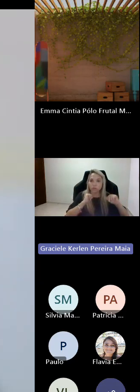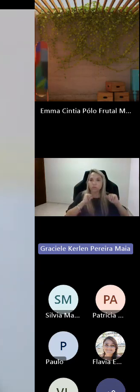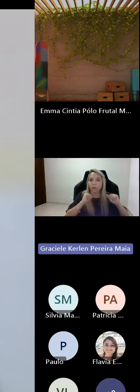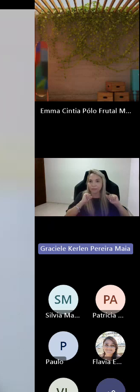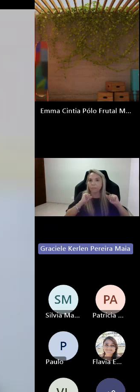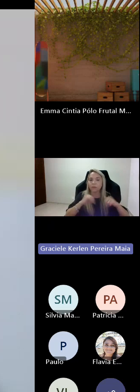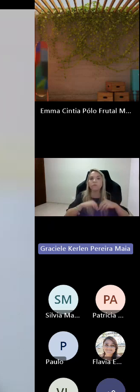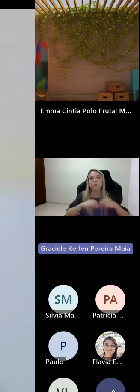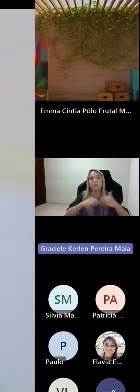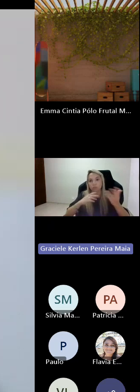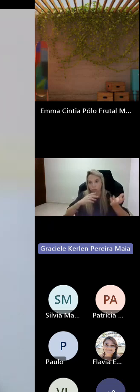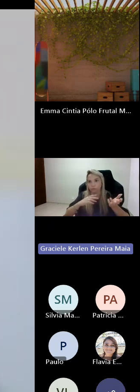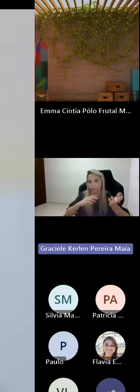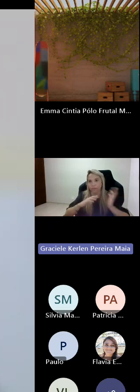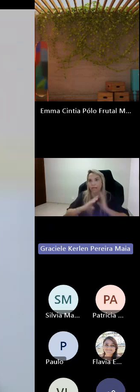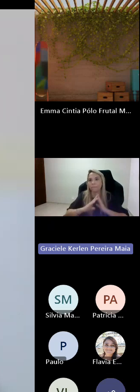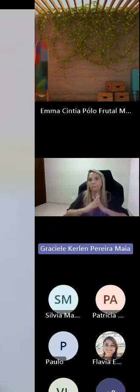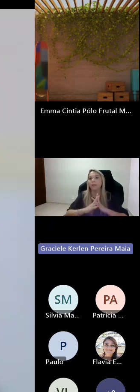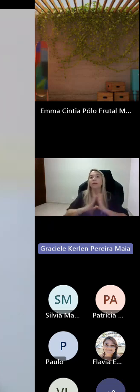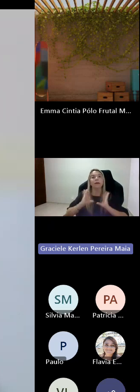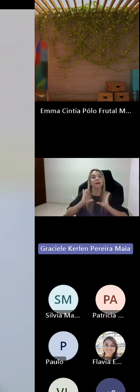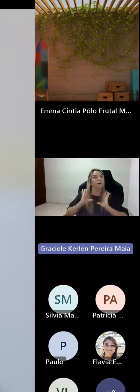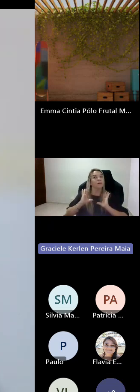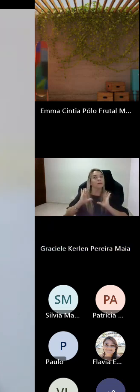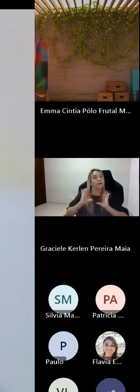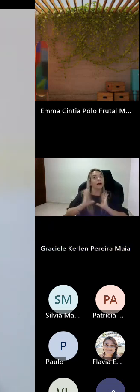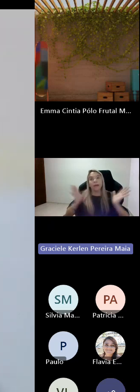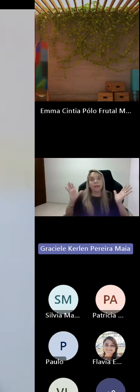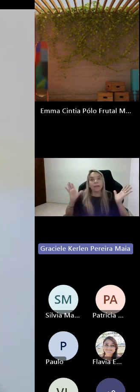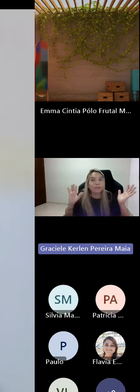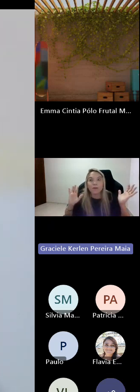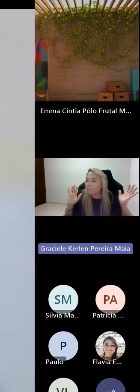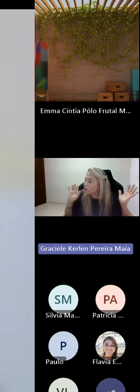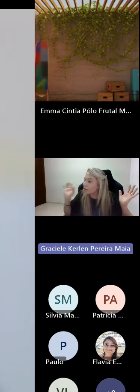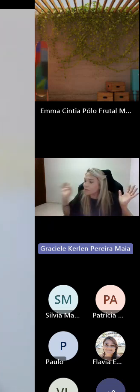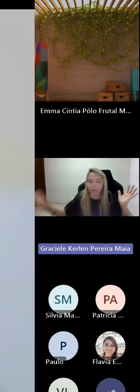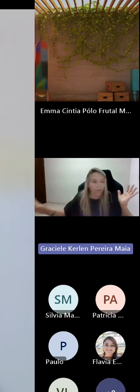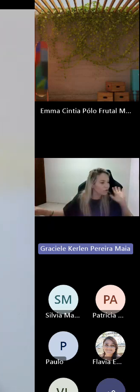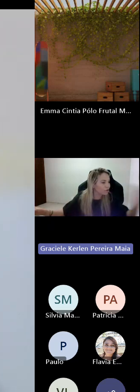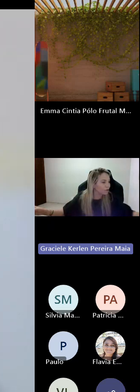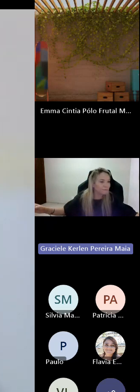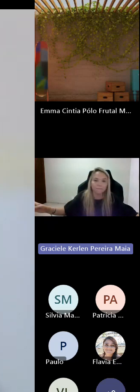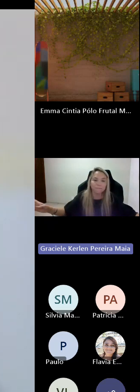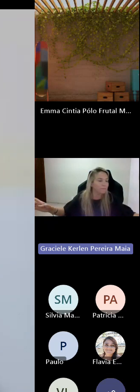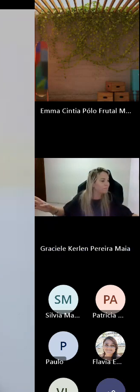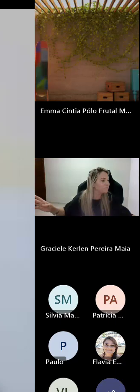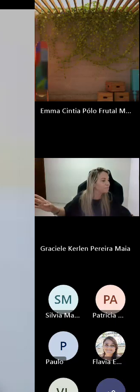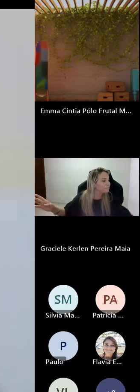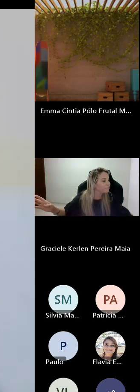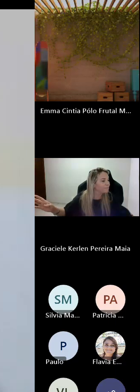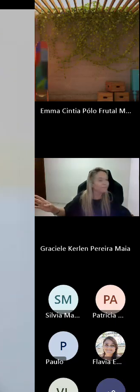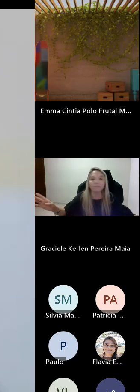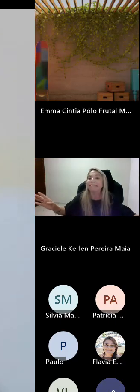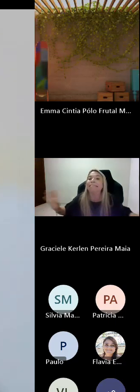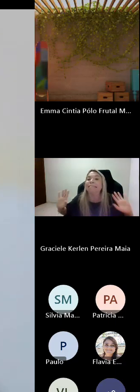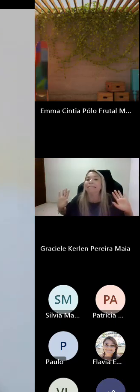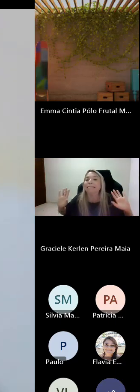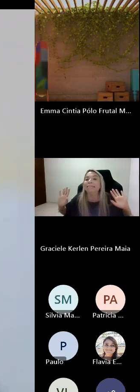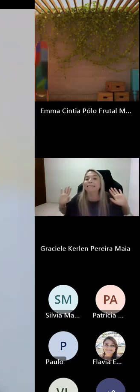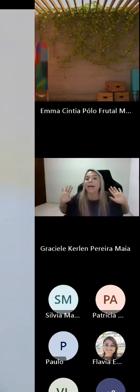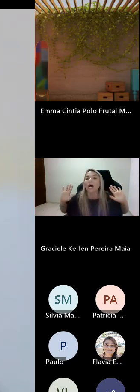vai discutindo lá também no fórum Tira Dúvida, tá? Alguém quer dizer alguma coisa, gente?